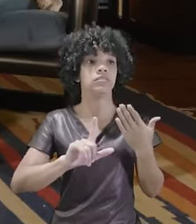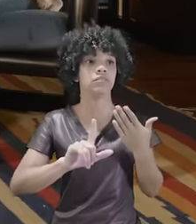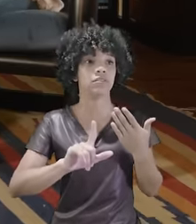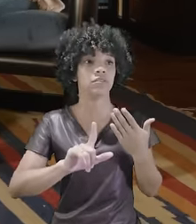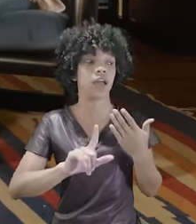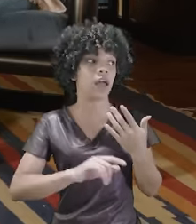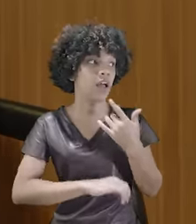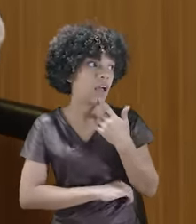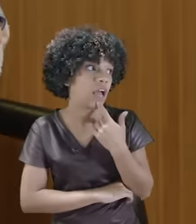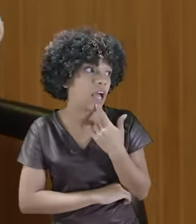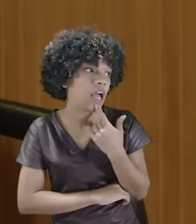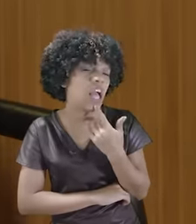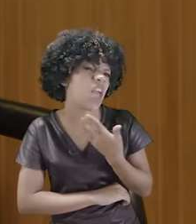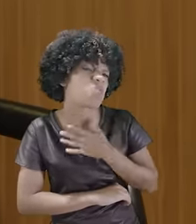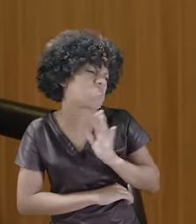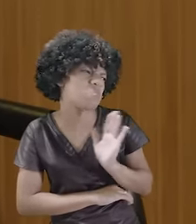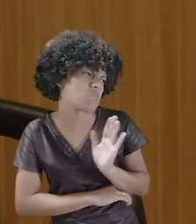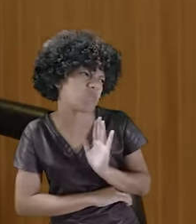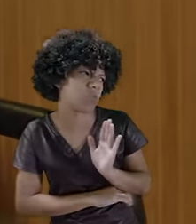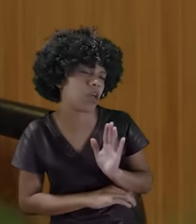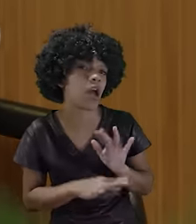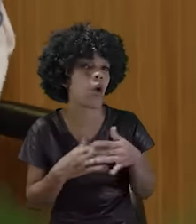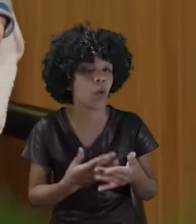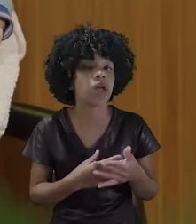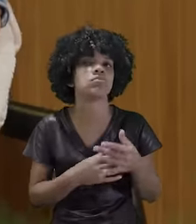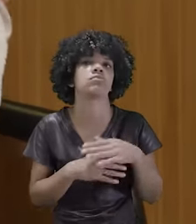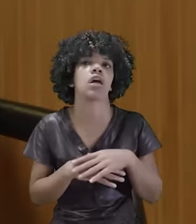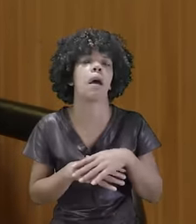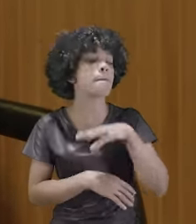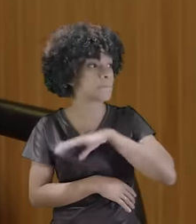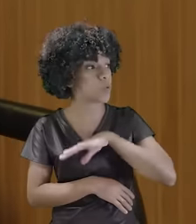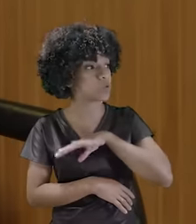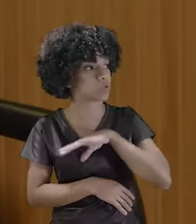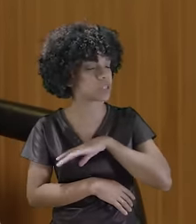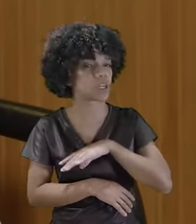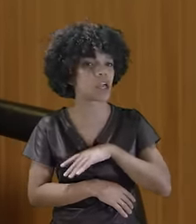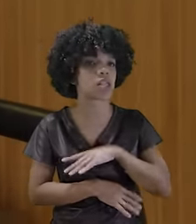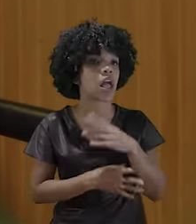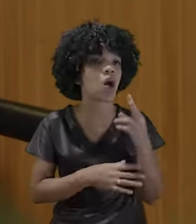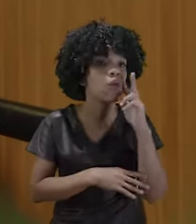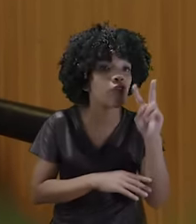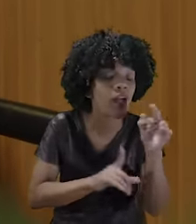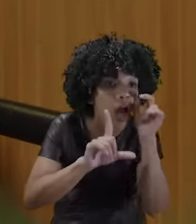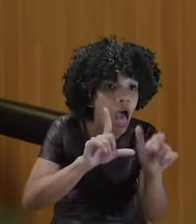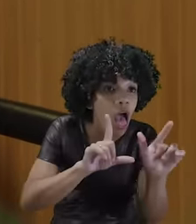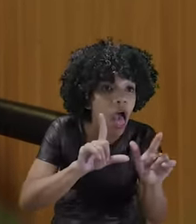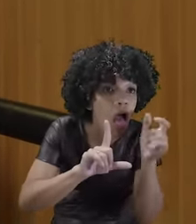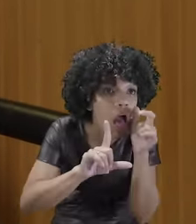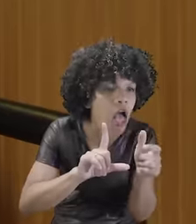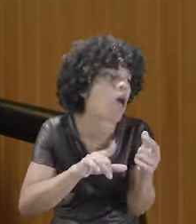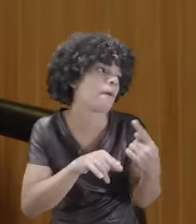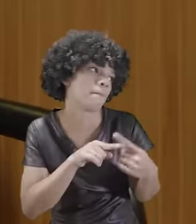coisa e eles não digo assim quando eu tava escutando o português eu não fico assim na frente porque eu